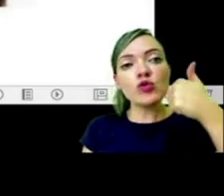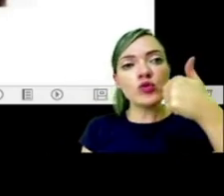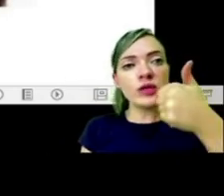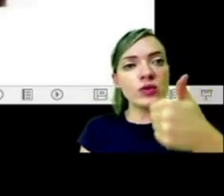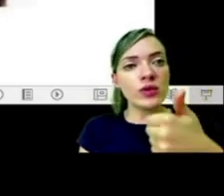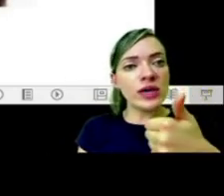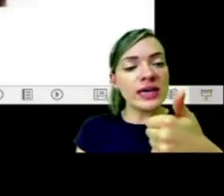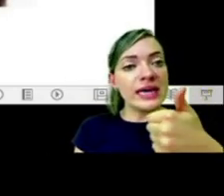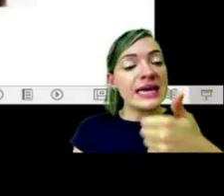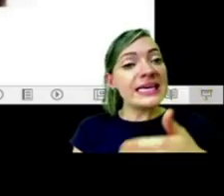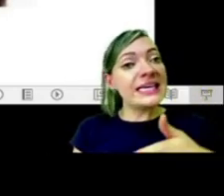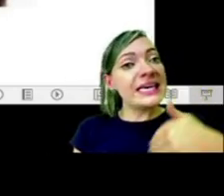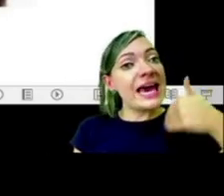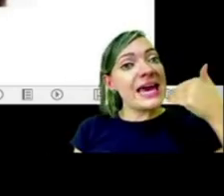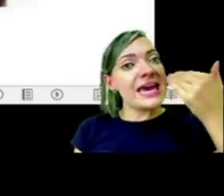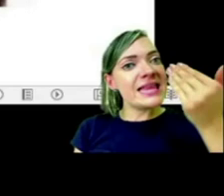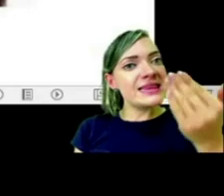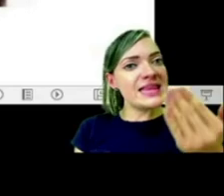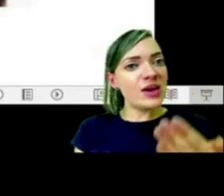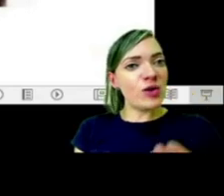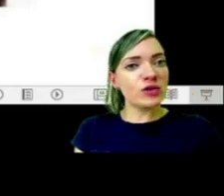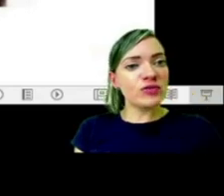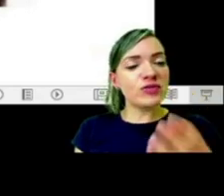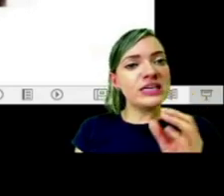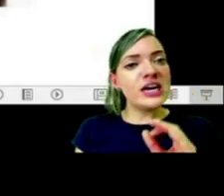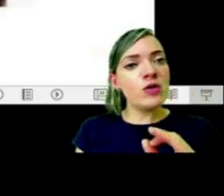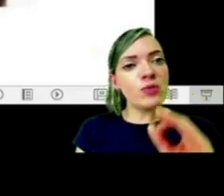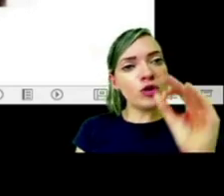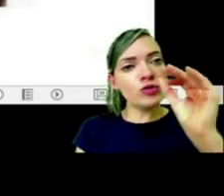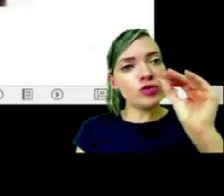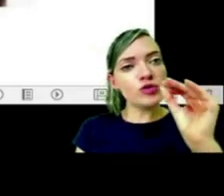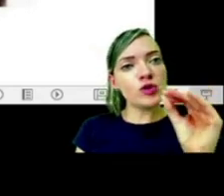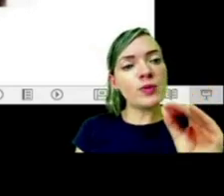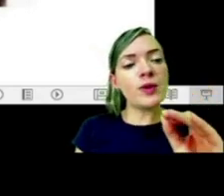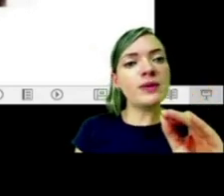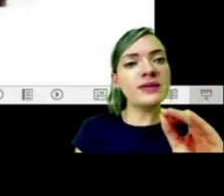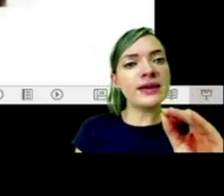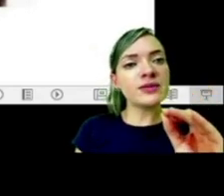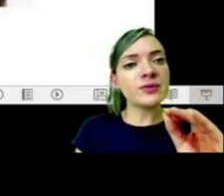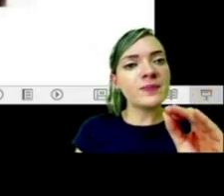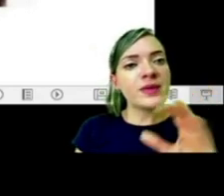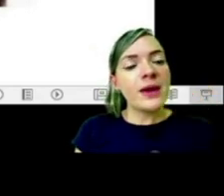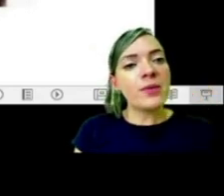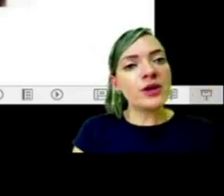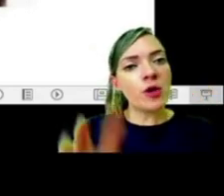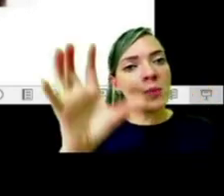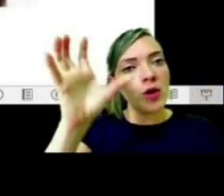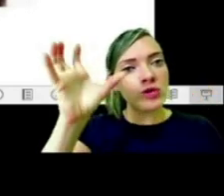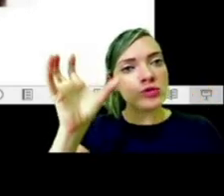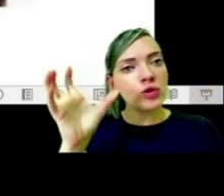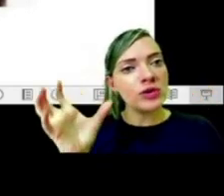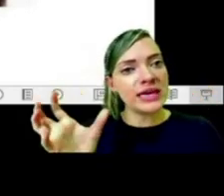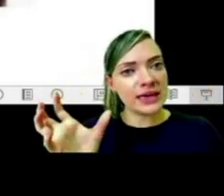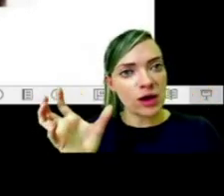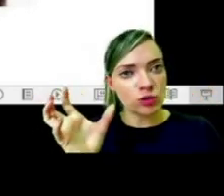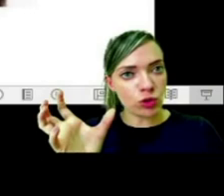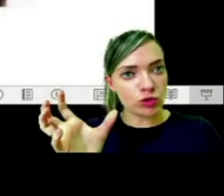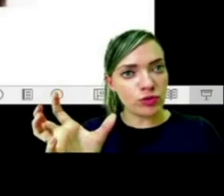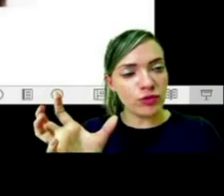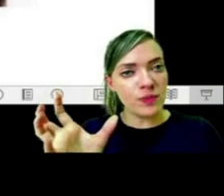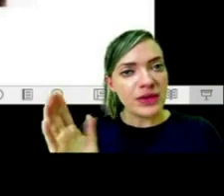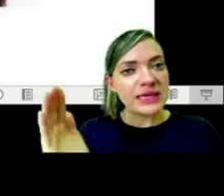um consumidor que é heterótrofo, não produz o seu próprio alimento. Porque o produtor